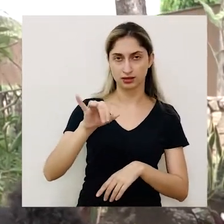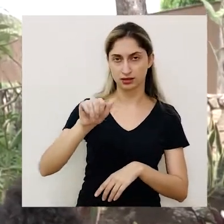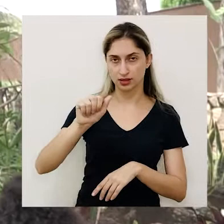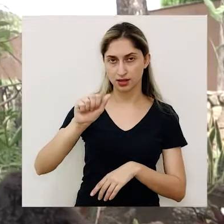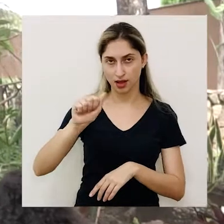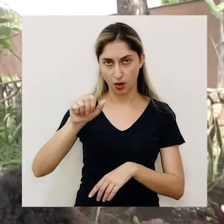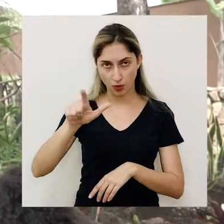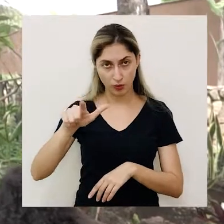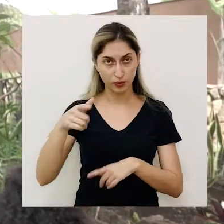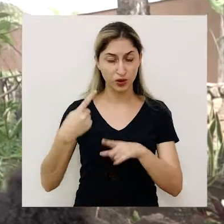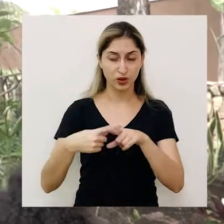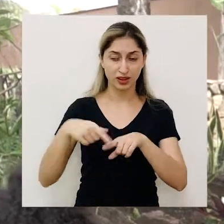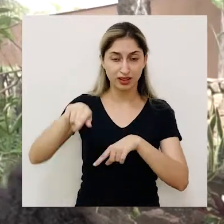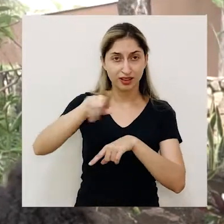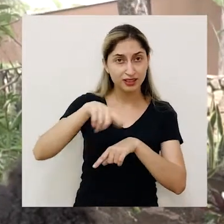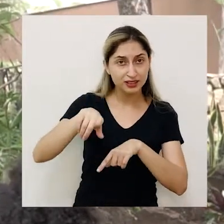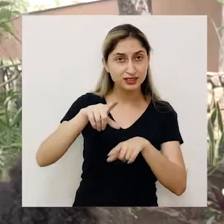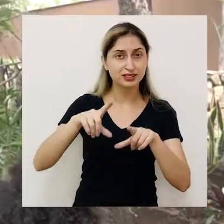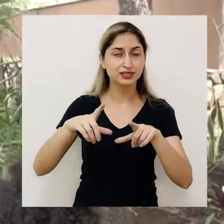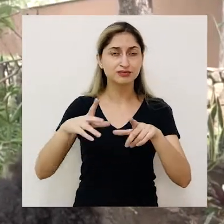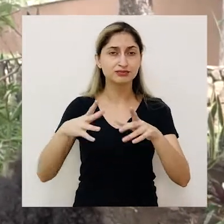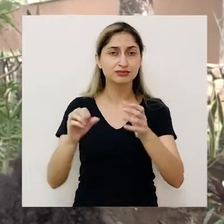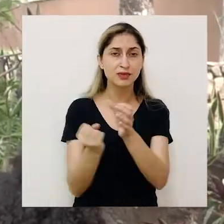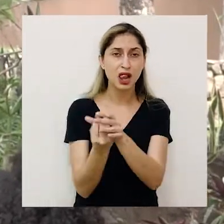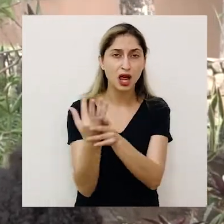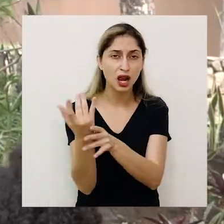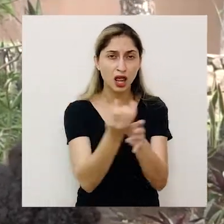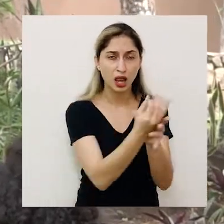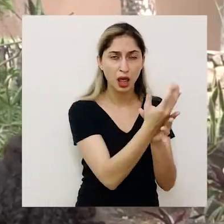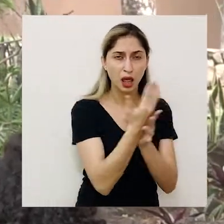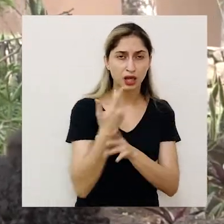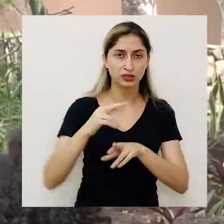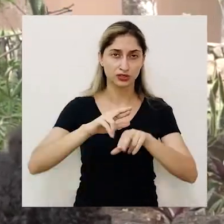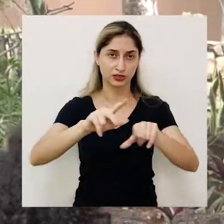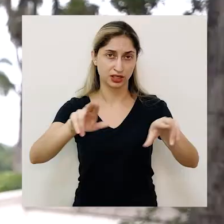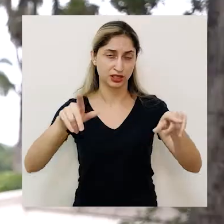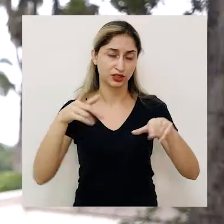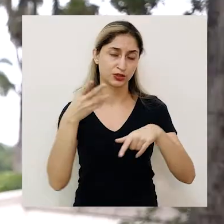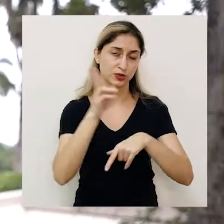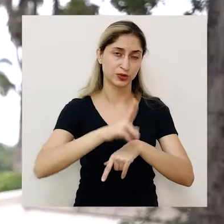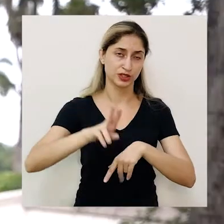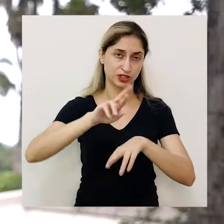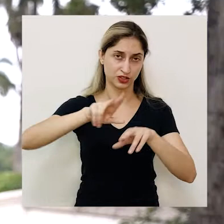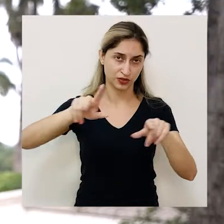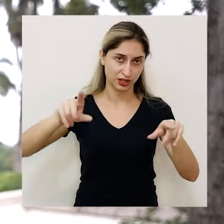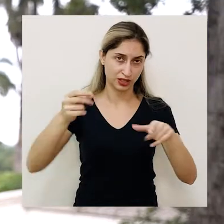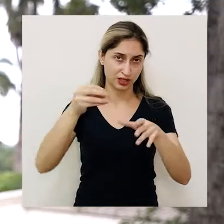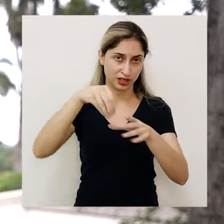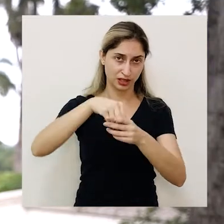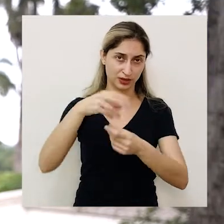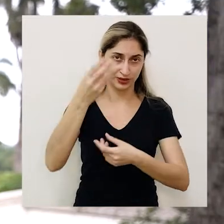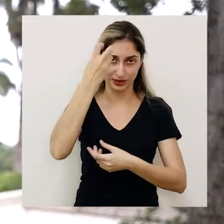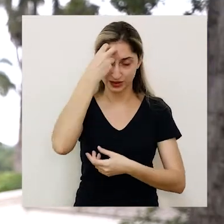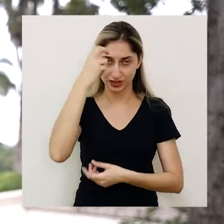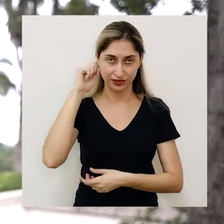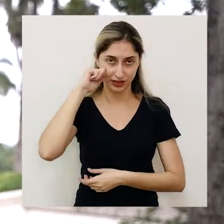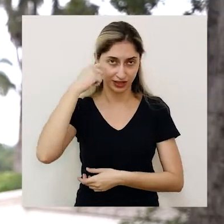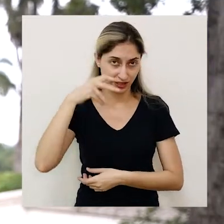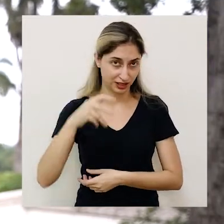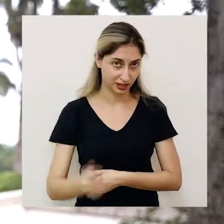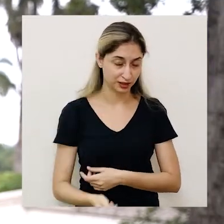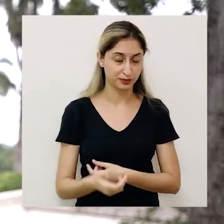guardadas nessas espécies que possuem um grande valor e variados usos na cultura africana. Agora a gente vai colocar a mão na massa.